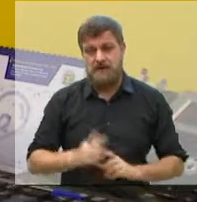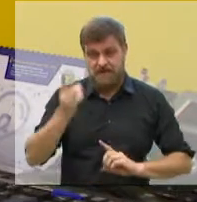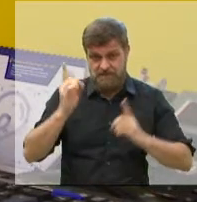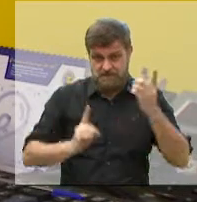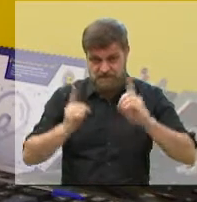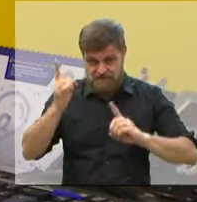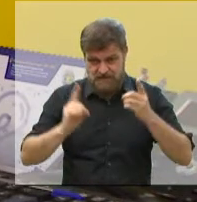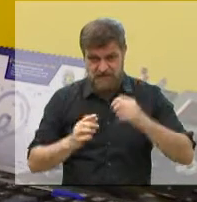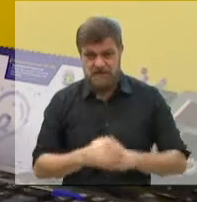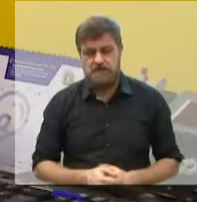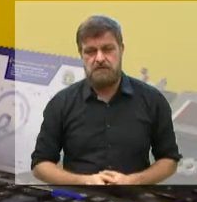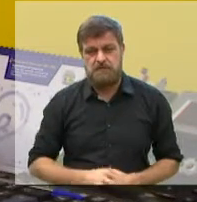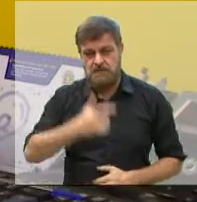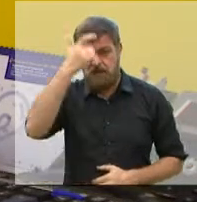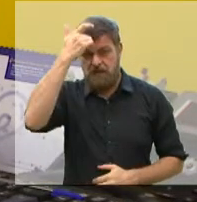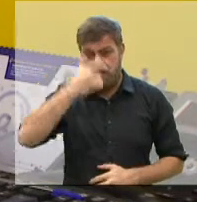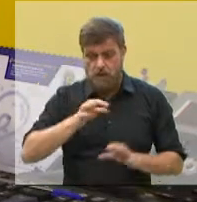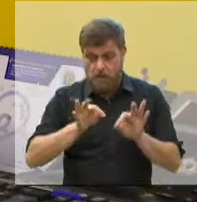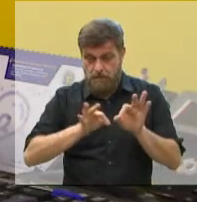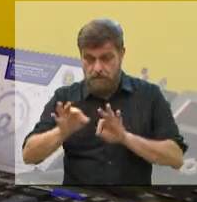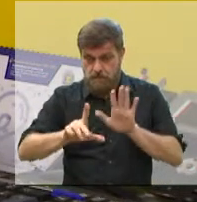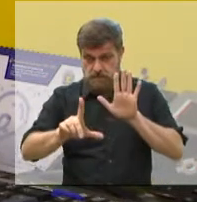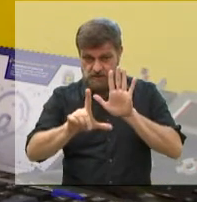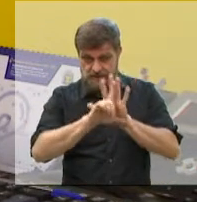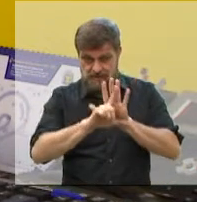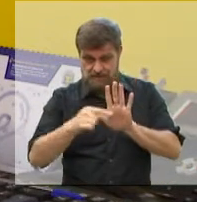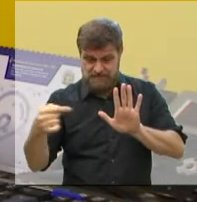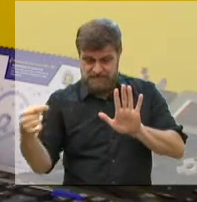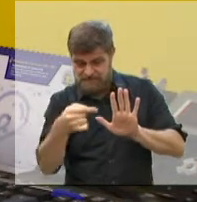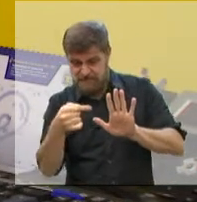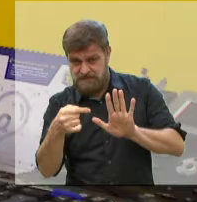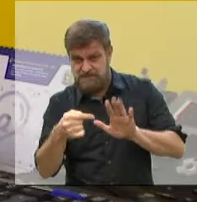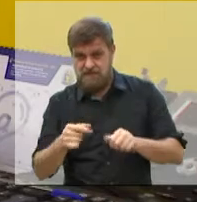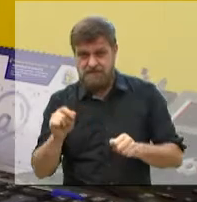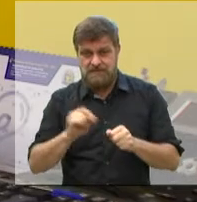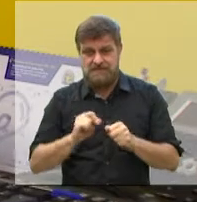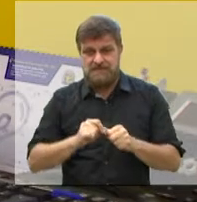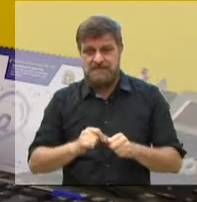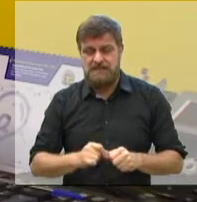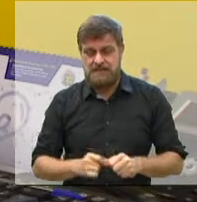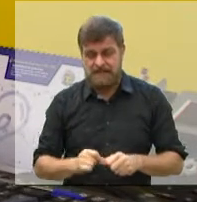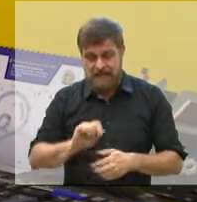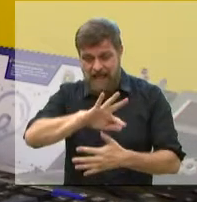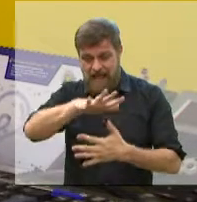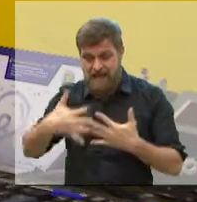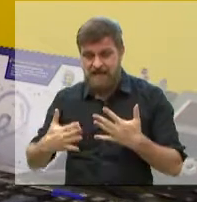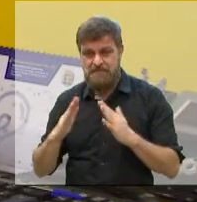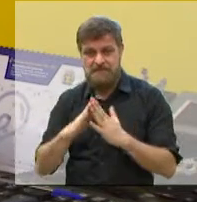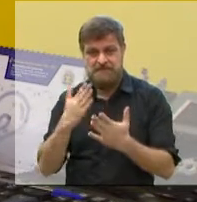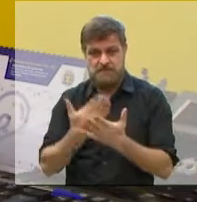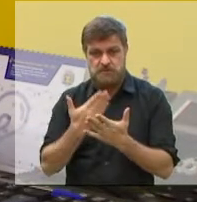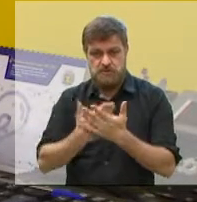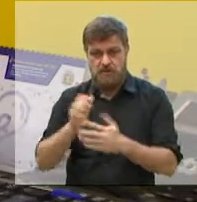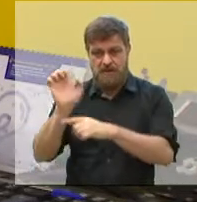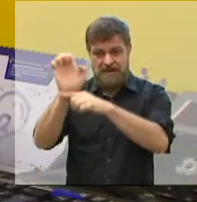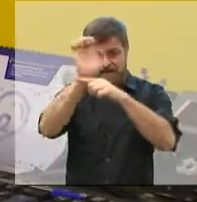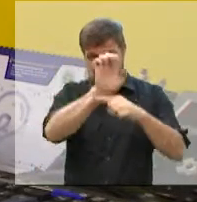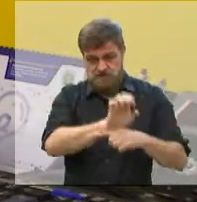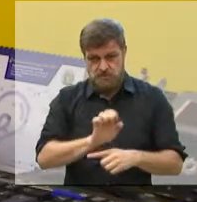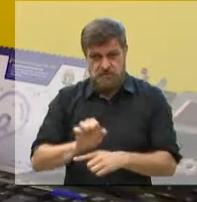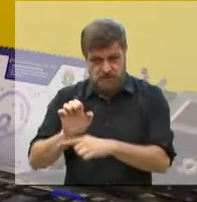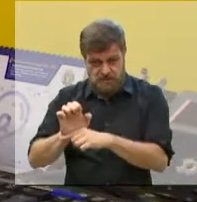fevereiro passado, eu fiz um projeto para que se fosse implantado Libras nas escolas